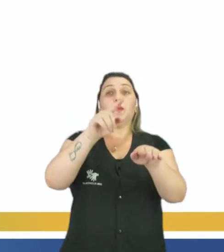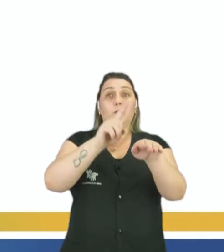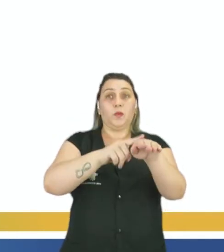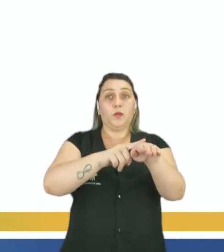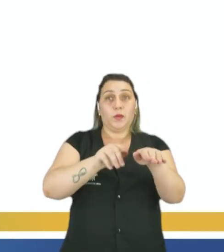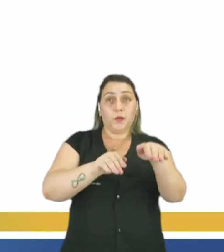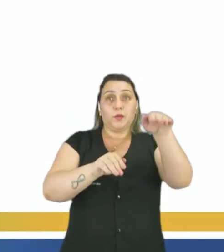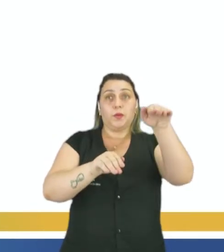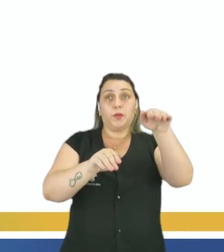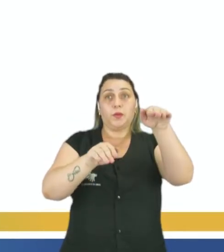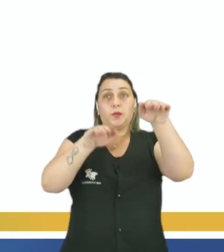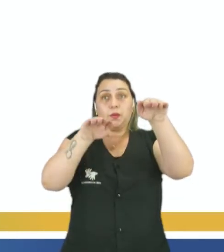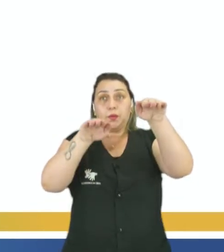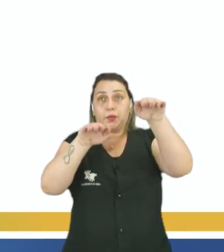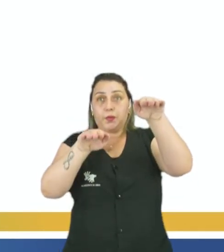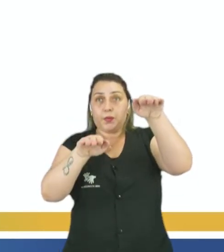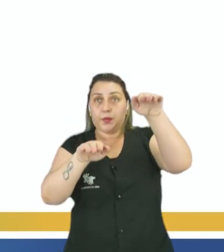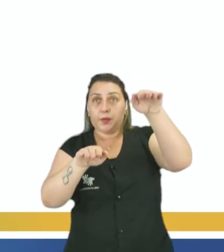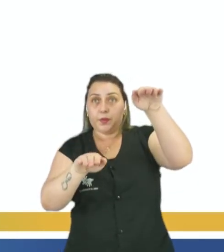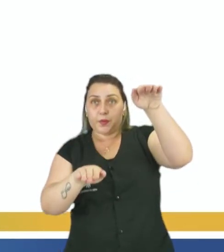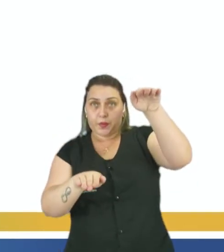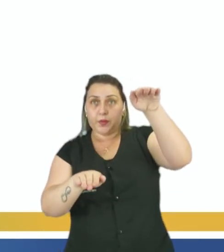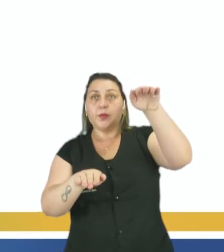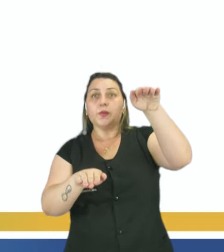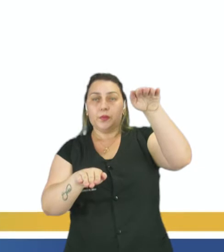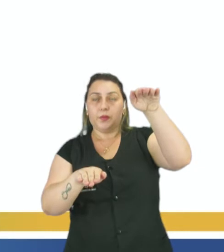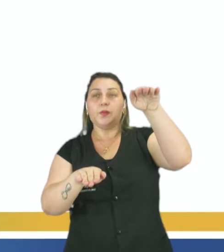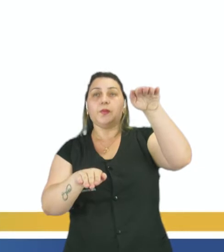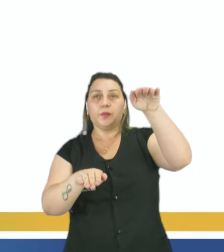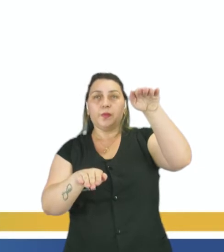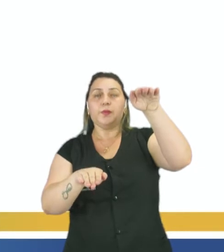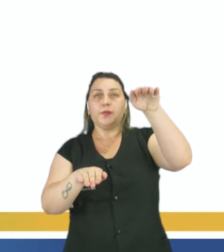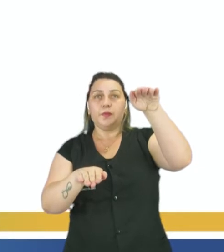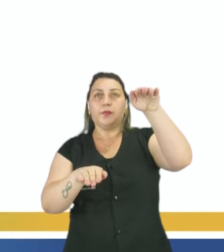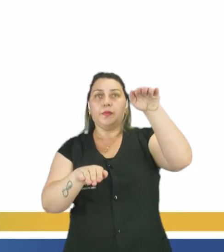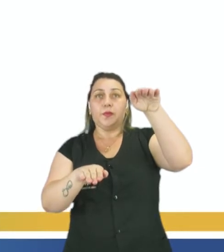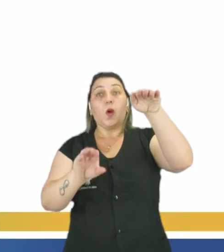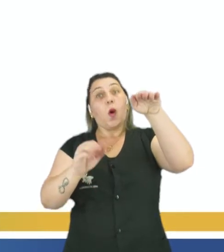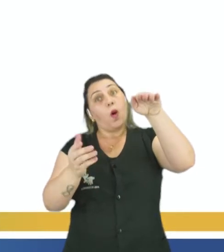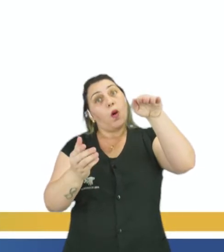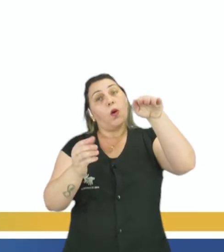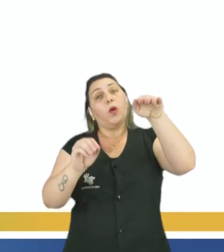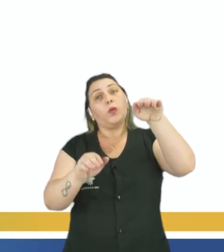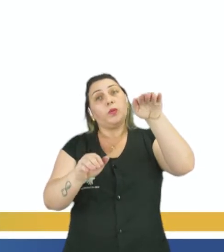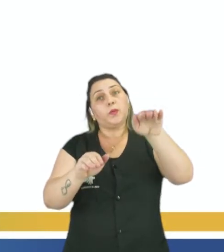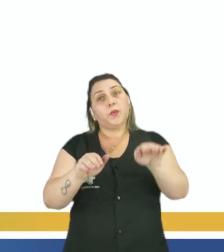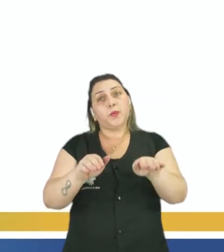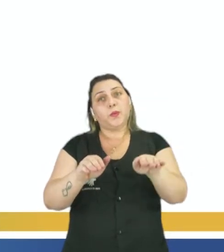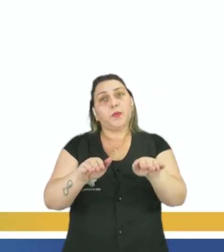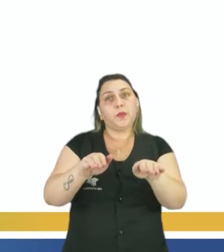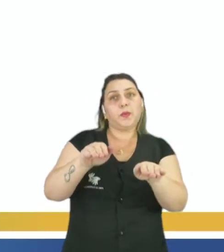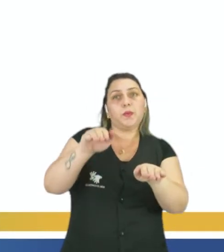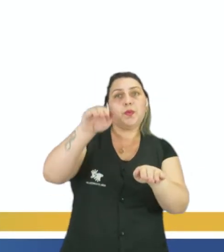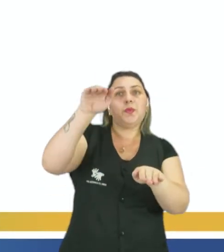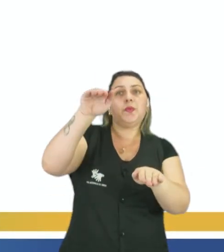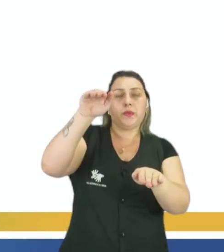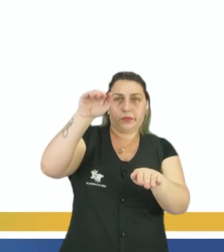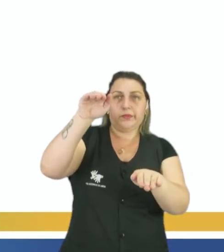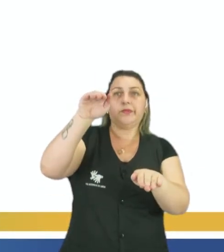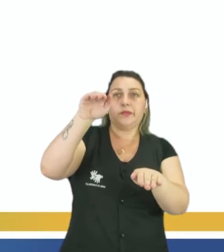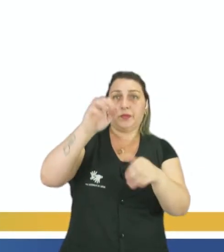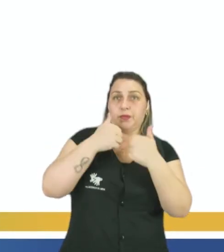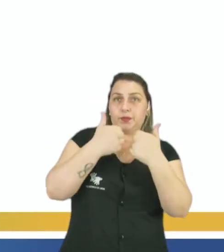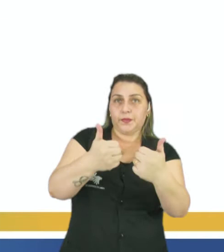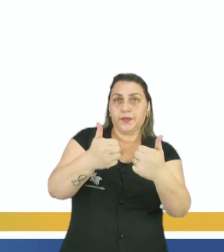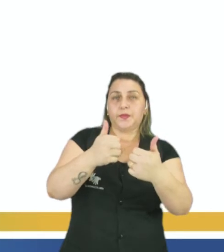uma aumenta e a outra diminui. Então, ou o caso inverso, quando uma diminui e a outra aumenta.